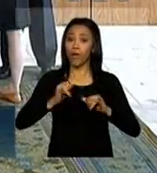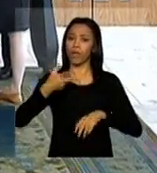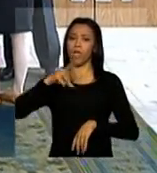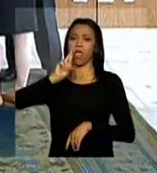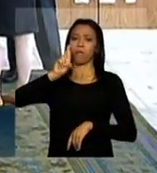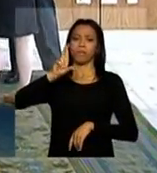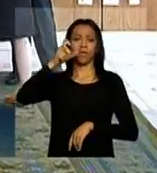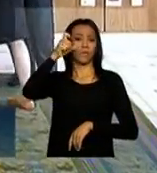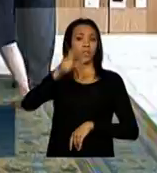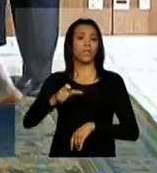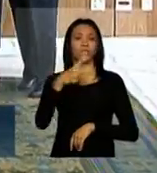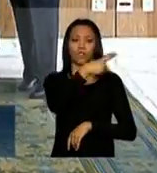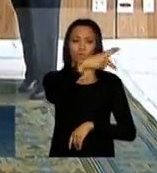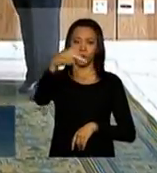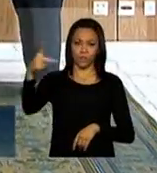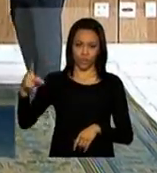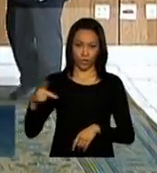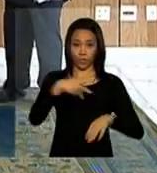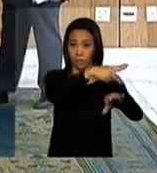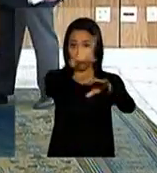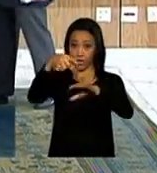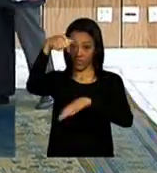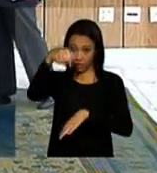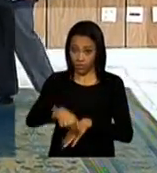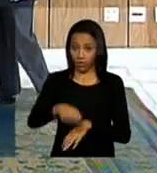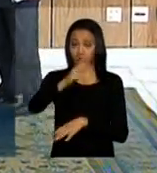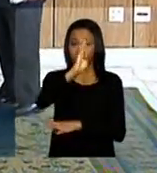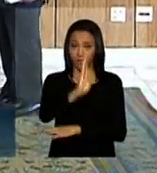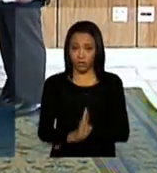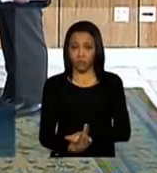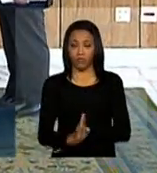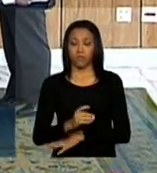de seus países no Brasil.